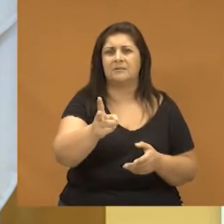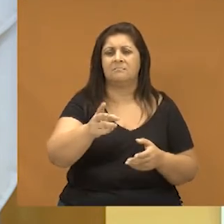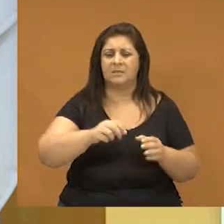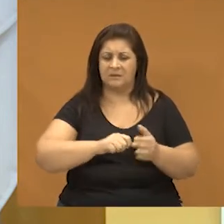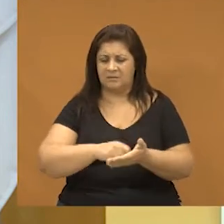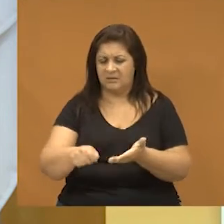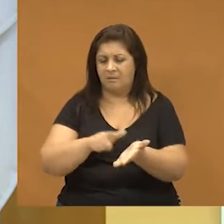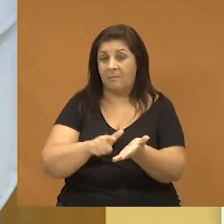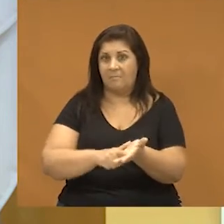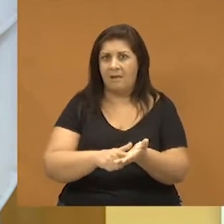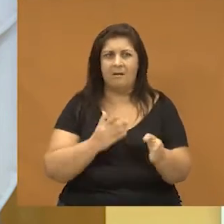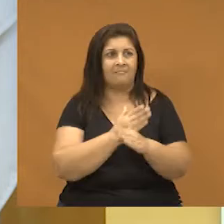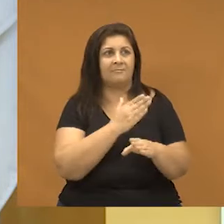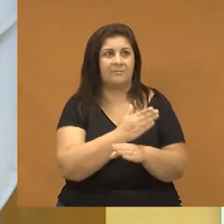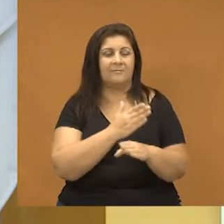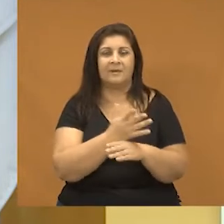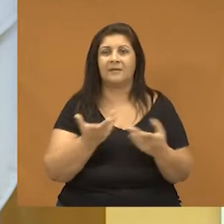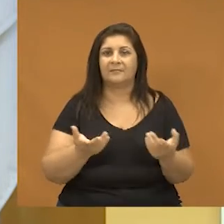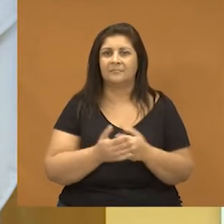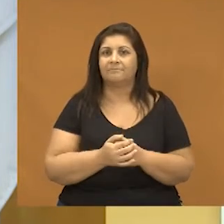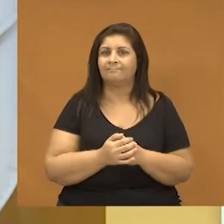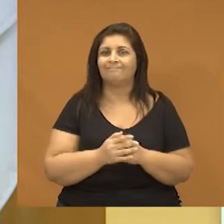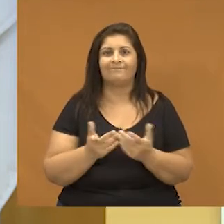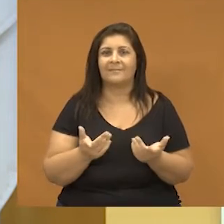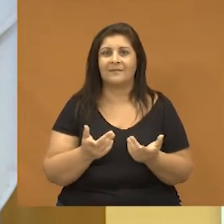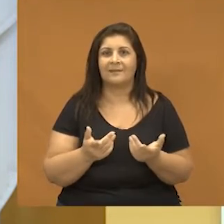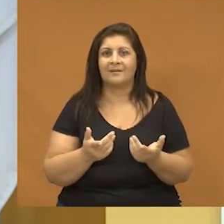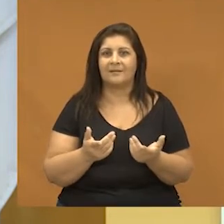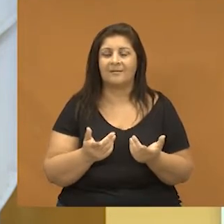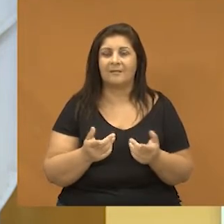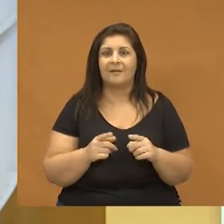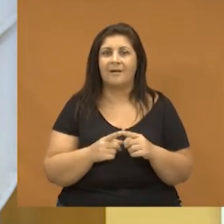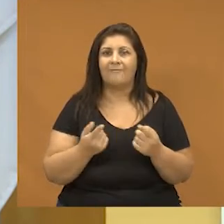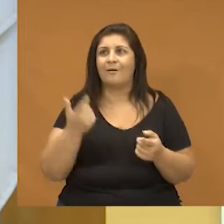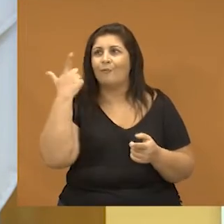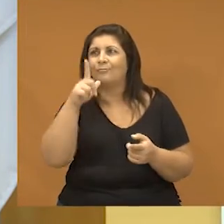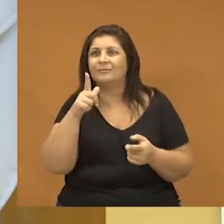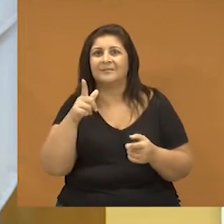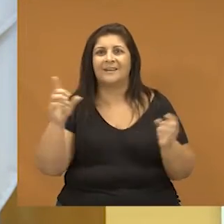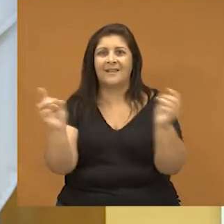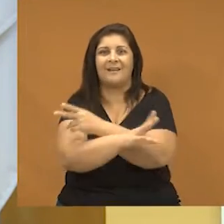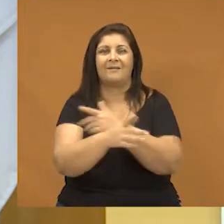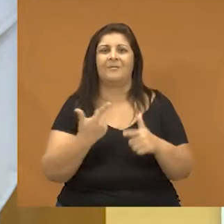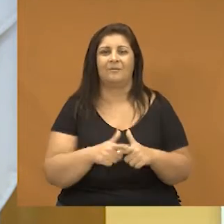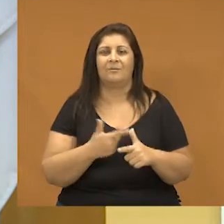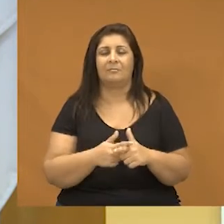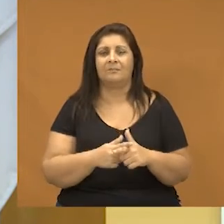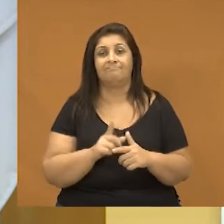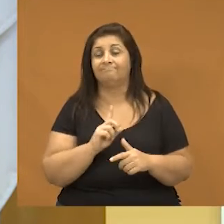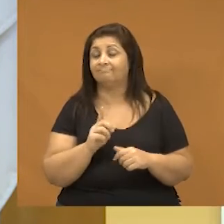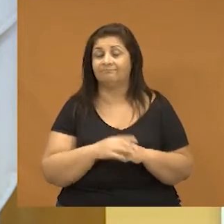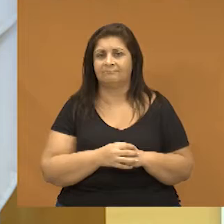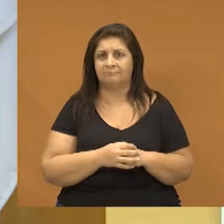por unanimidade, sancionada pelo prefeito, ela por si só, ela vai resolver o problema.